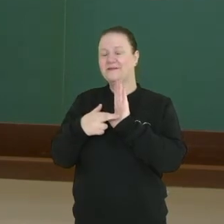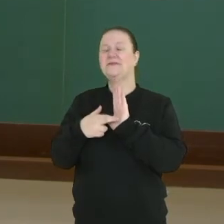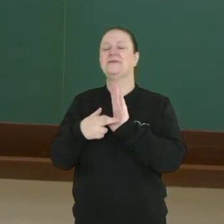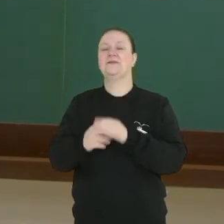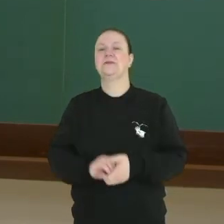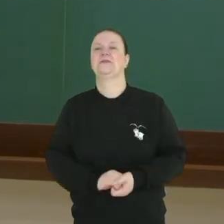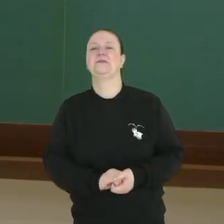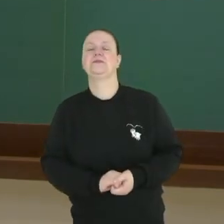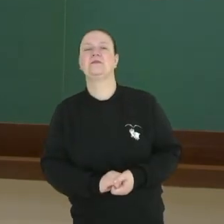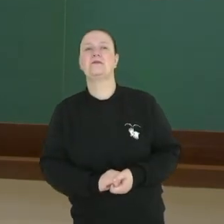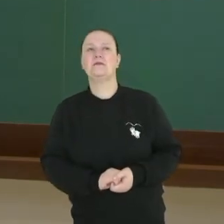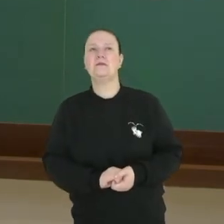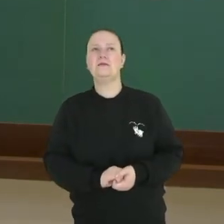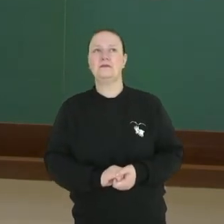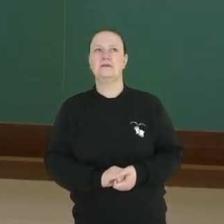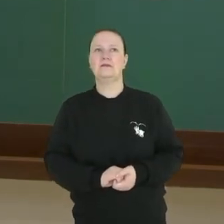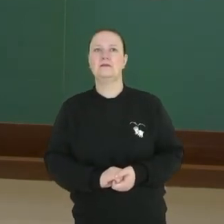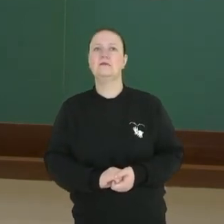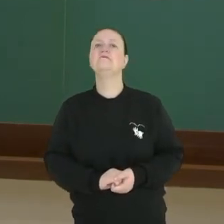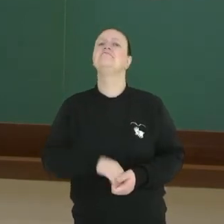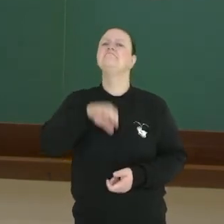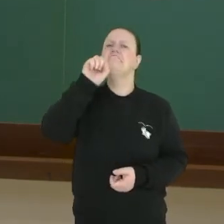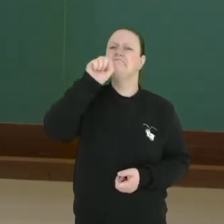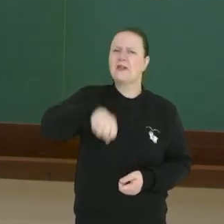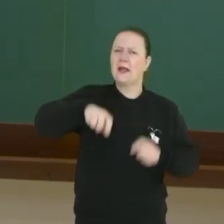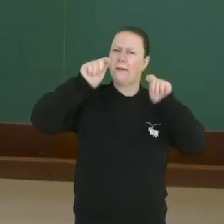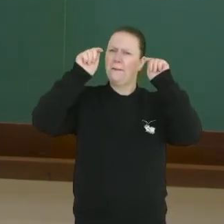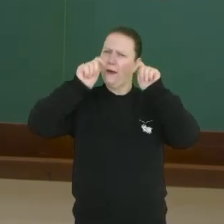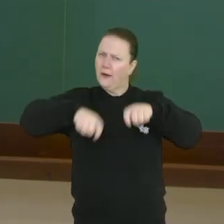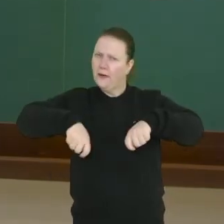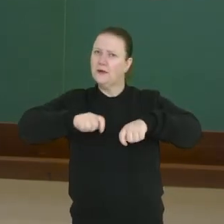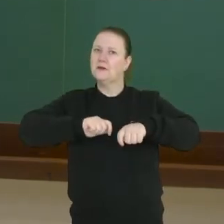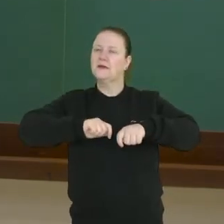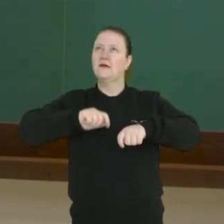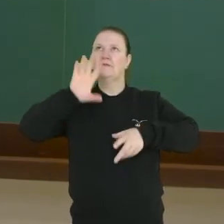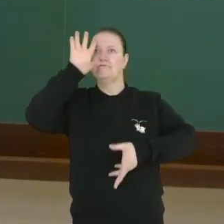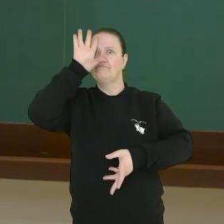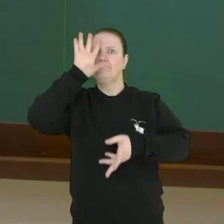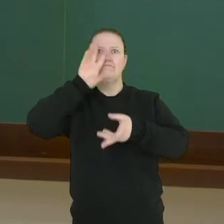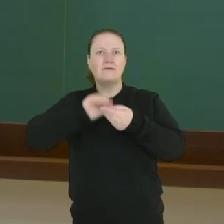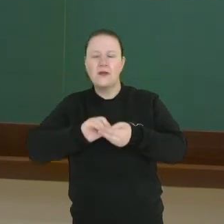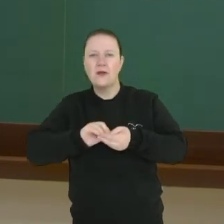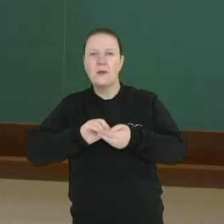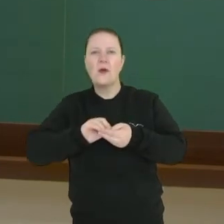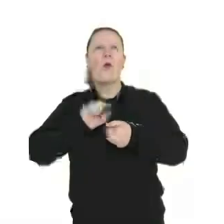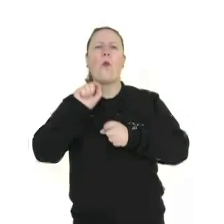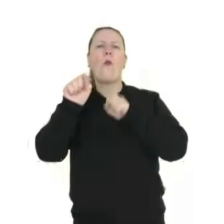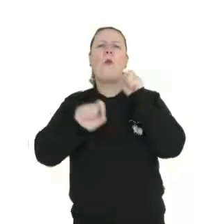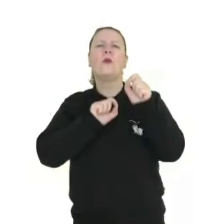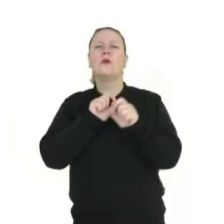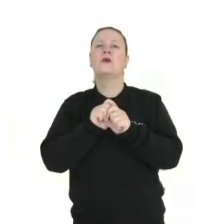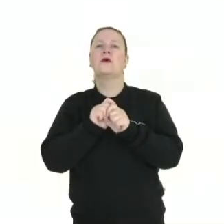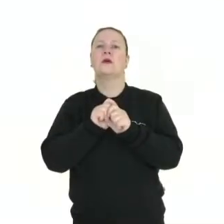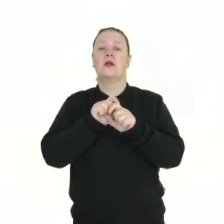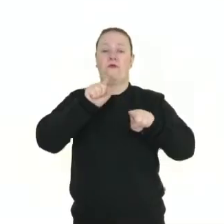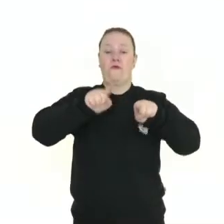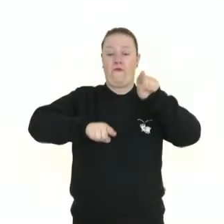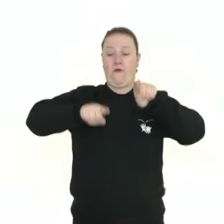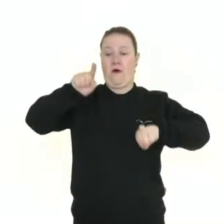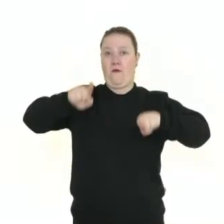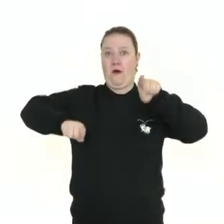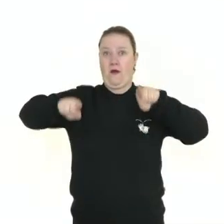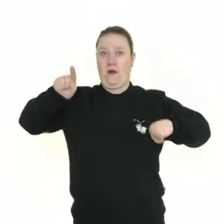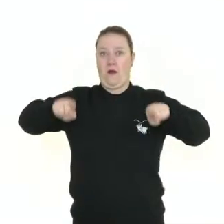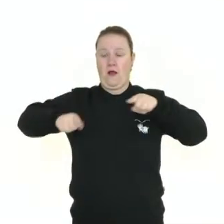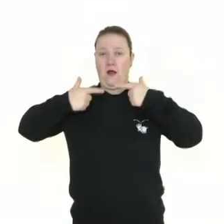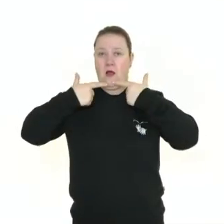lá. Então, sim, é possível, né, compreender então essa combinação. Por conta da variação linguística